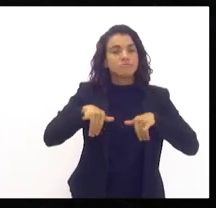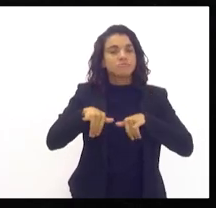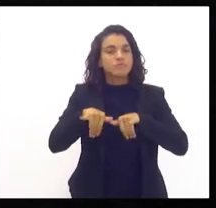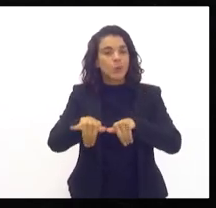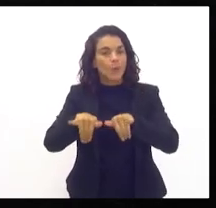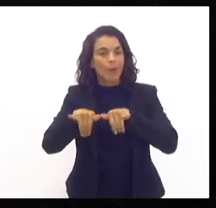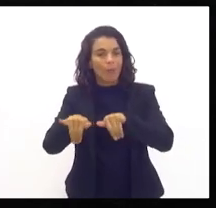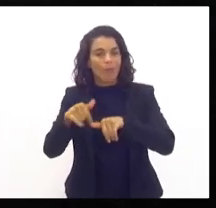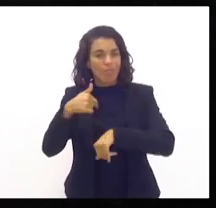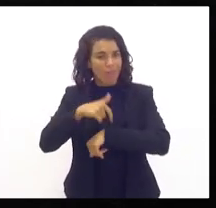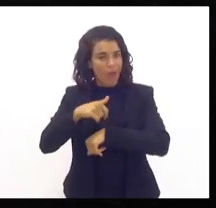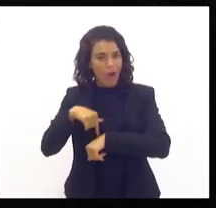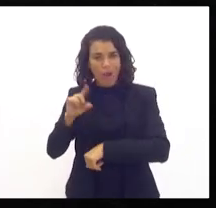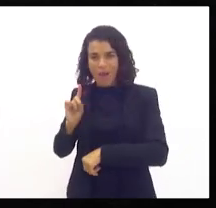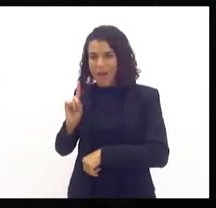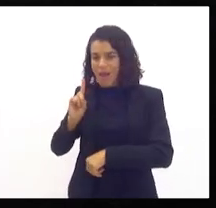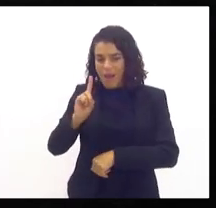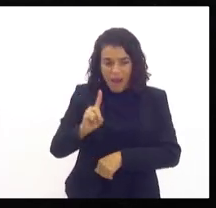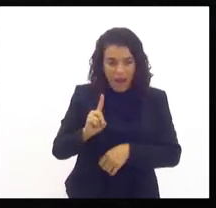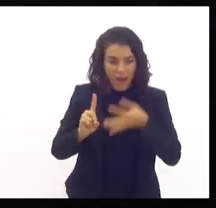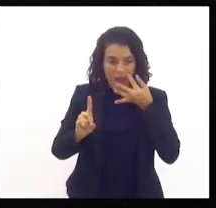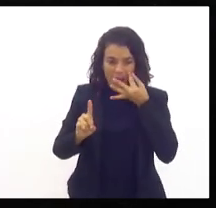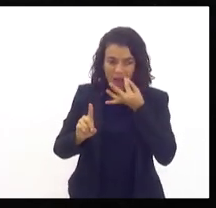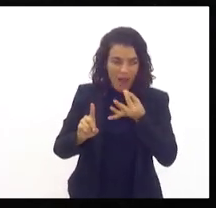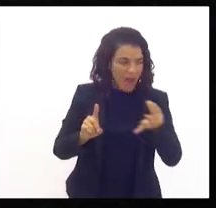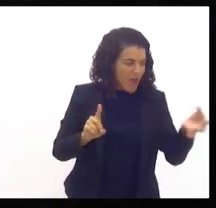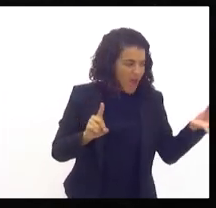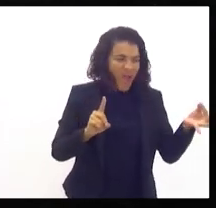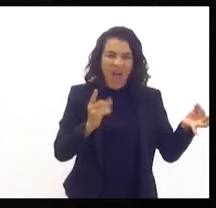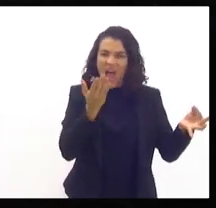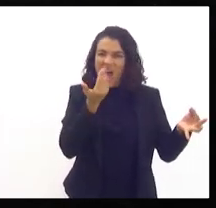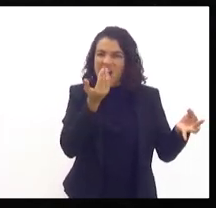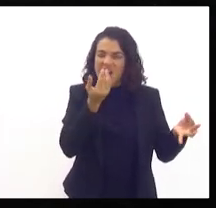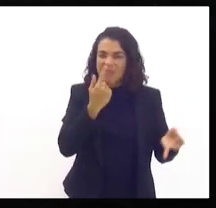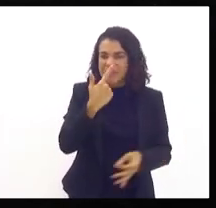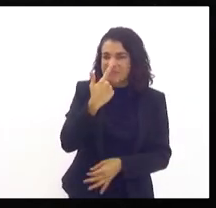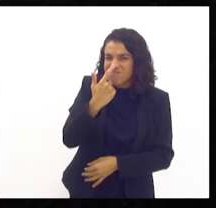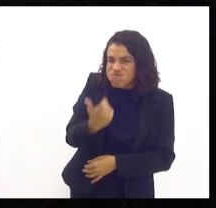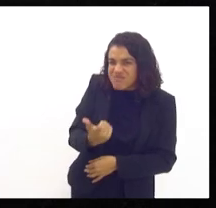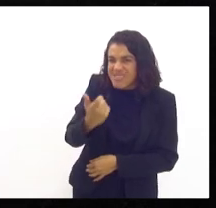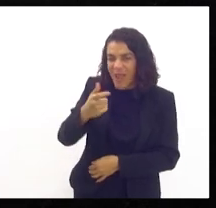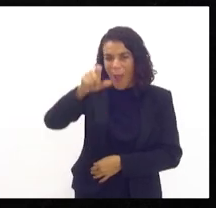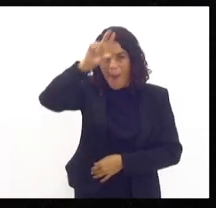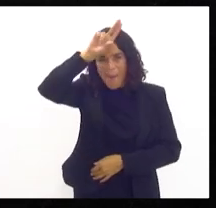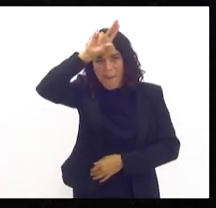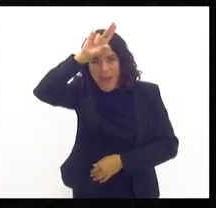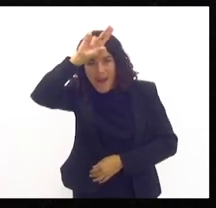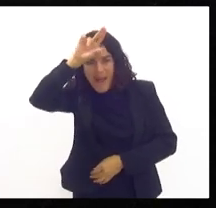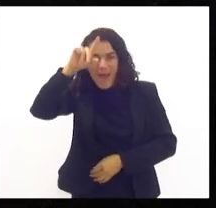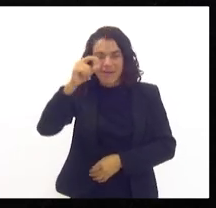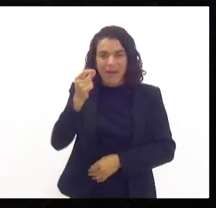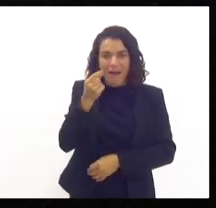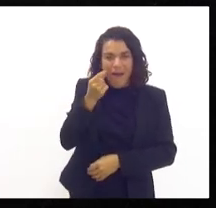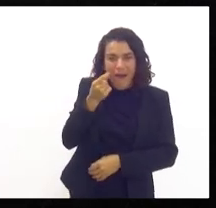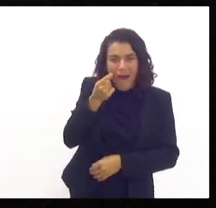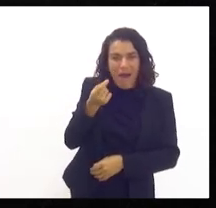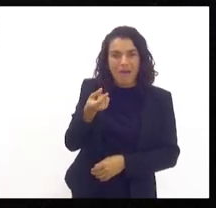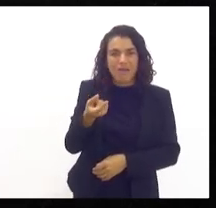momento de nossa chegada a gente presenciou alimentos estragados, baratas, ratos,